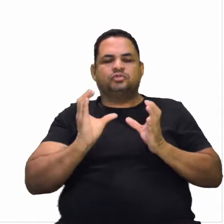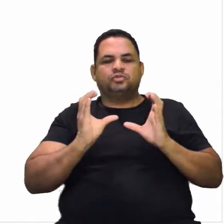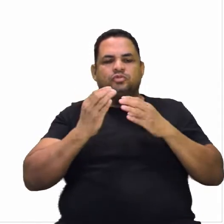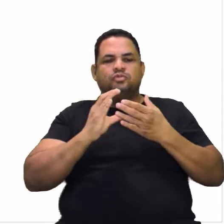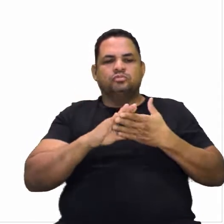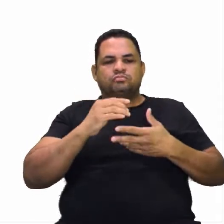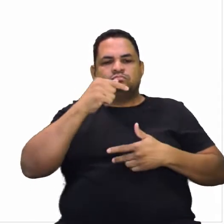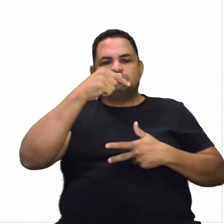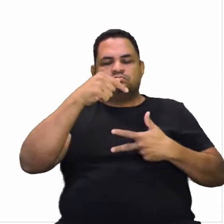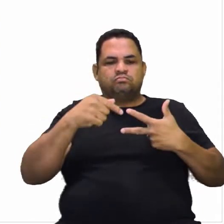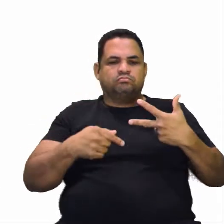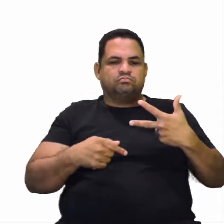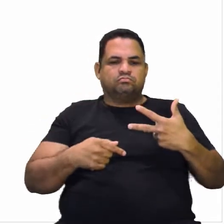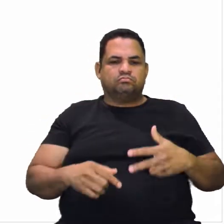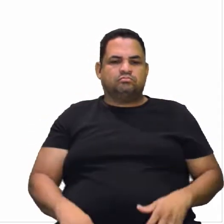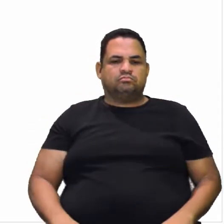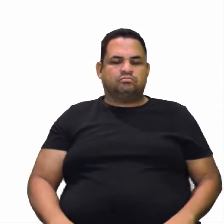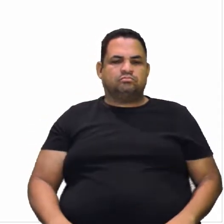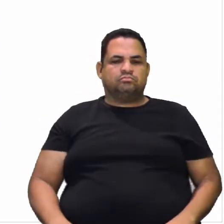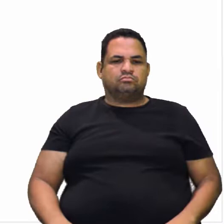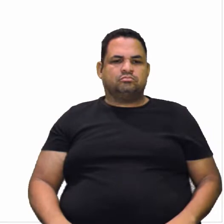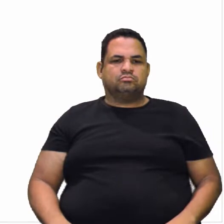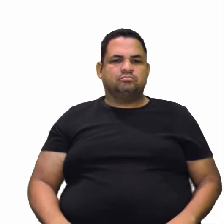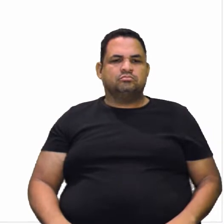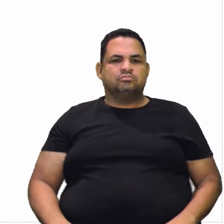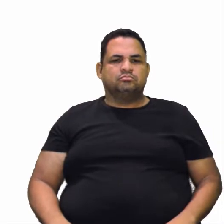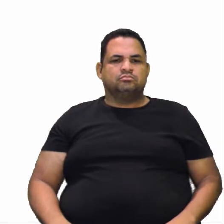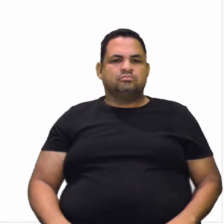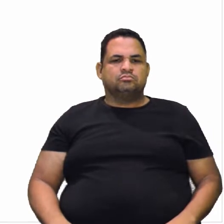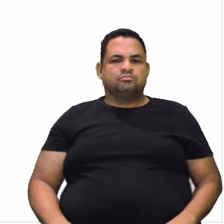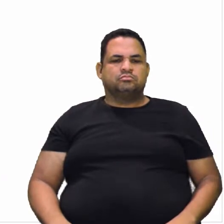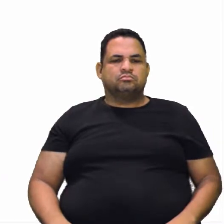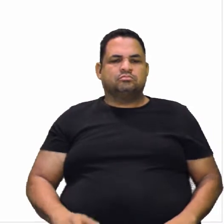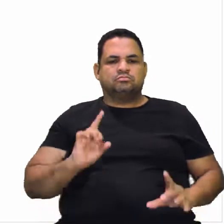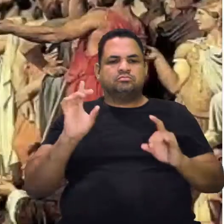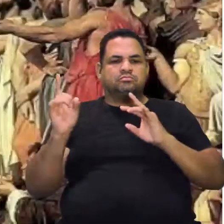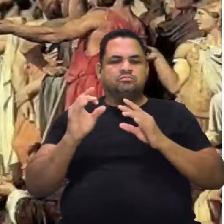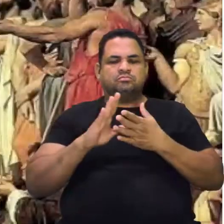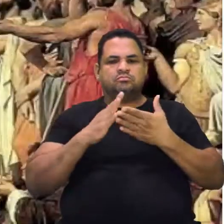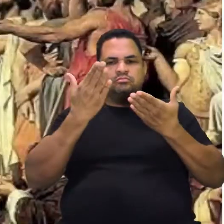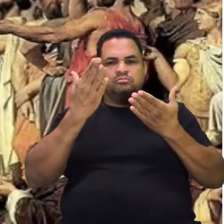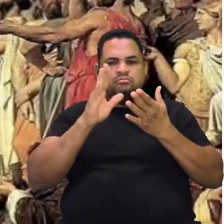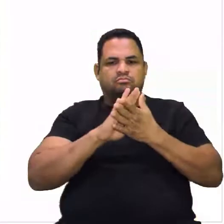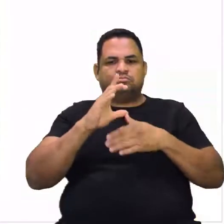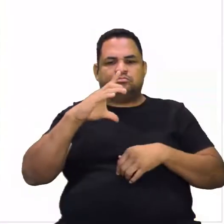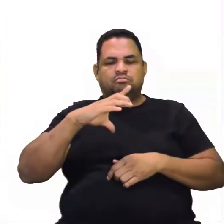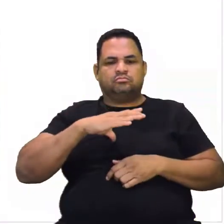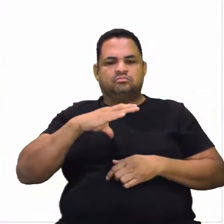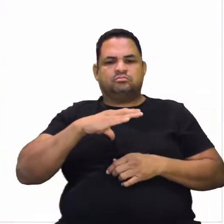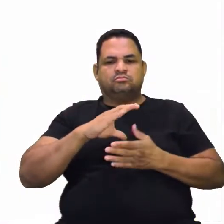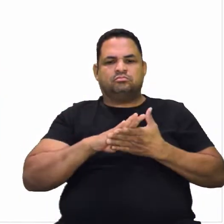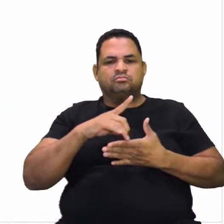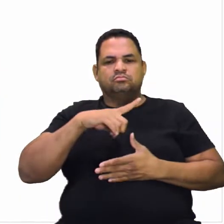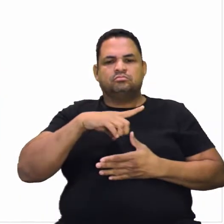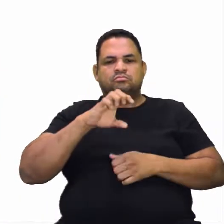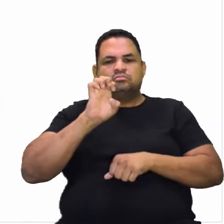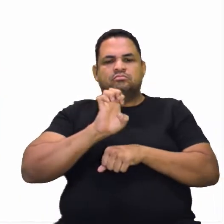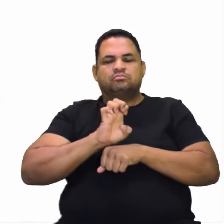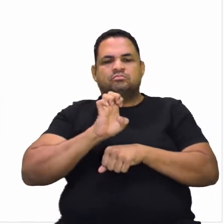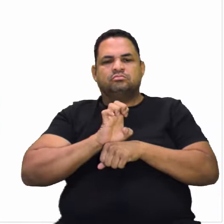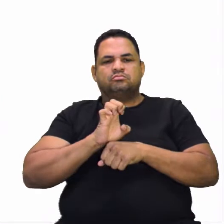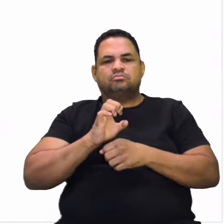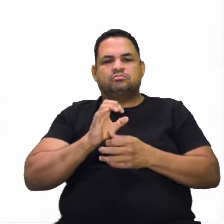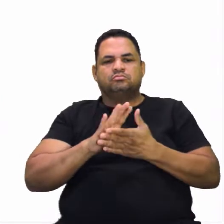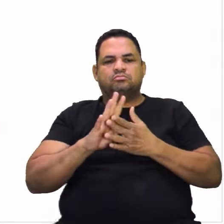a Grécia não formou uma unidade, então cada cidade era chamada cidade-estado, porque cada cidade